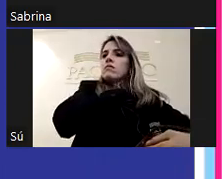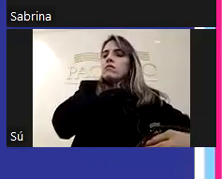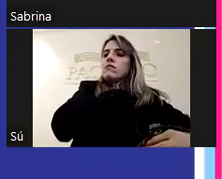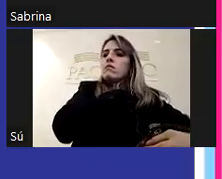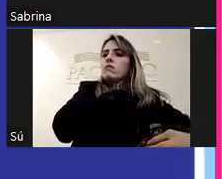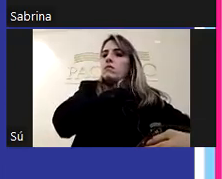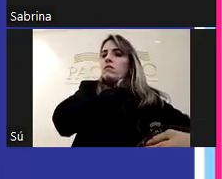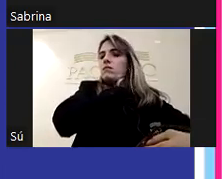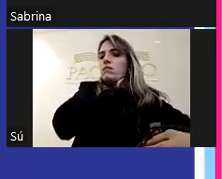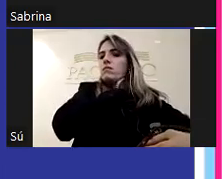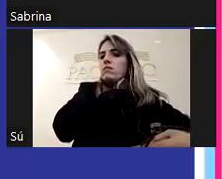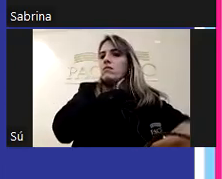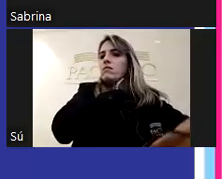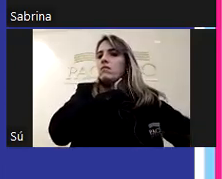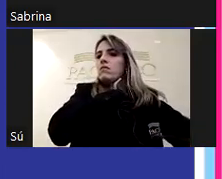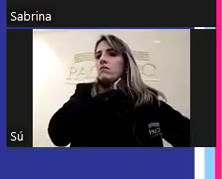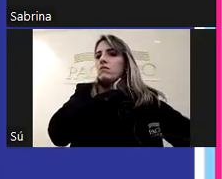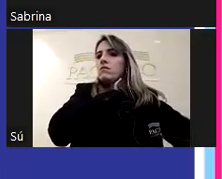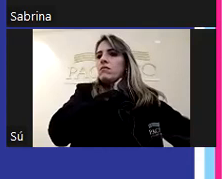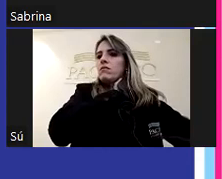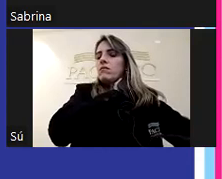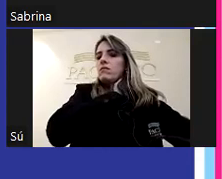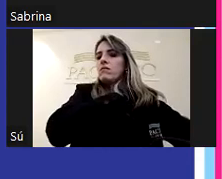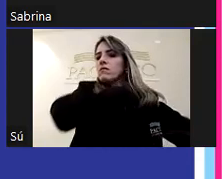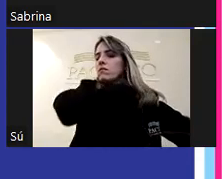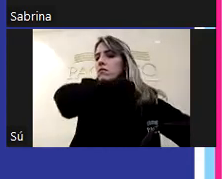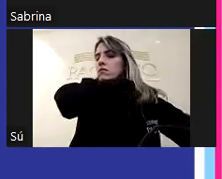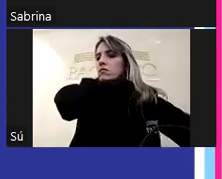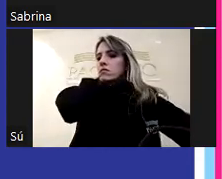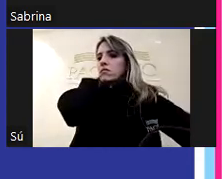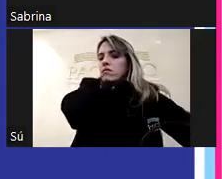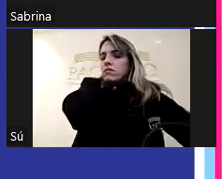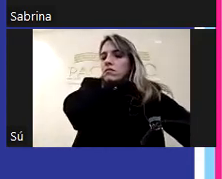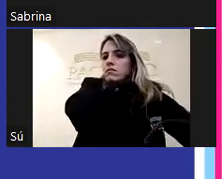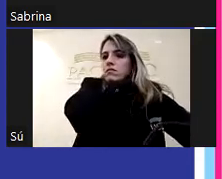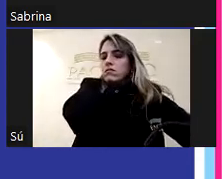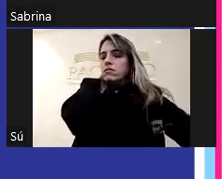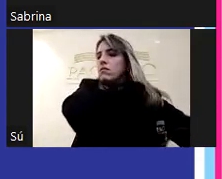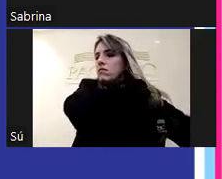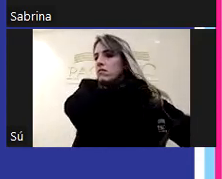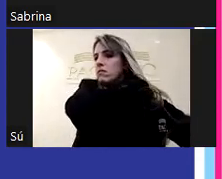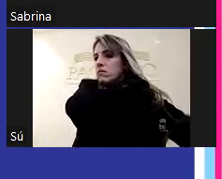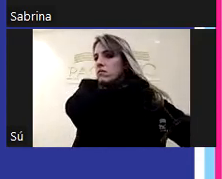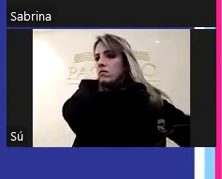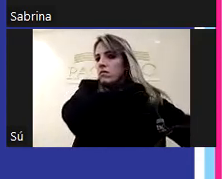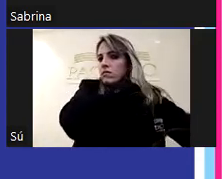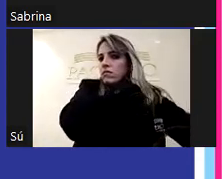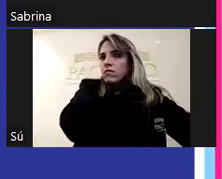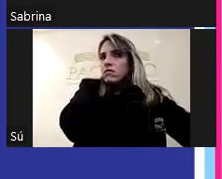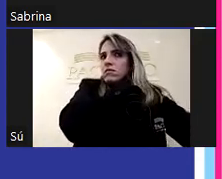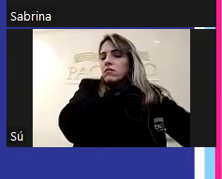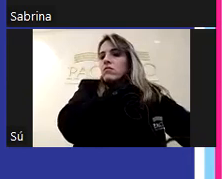Conflitos religiosos, esses são terríveis, porque geram concepções errôneas sobre o